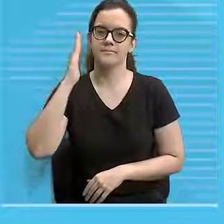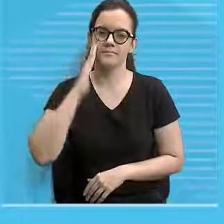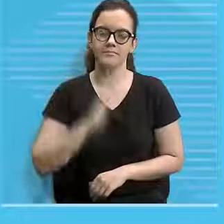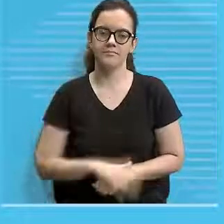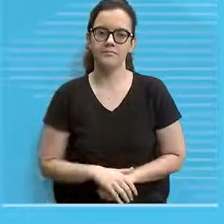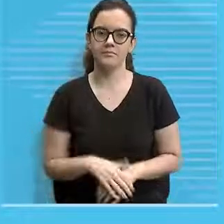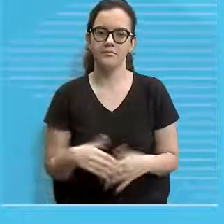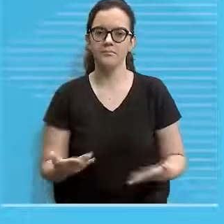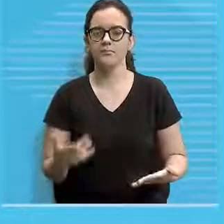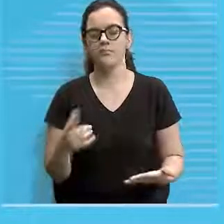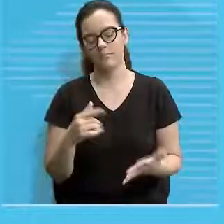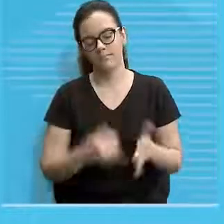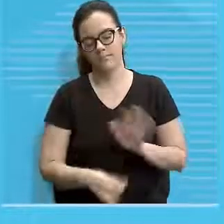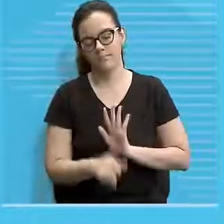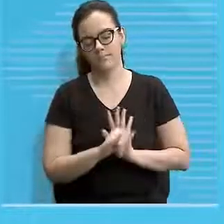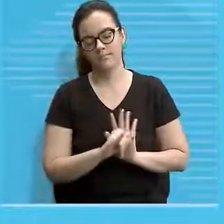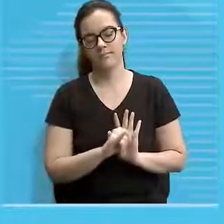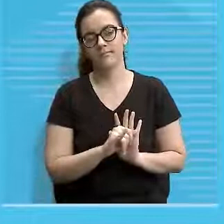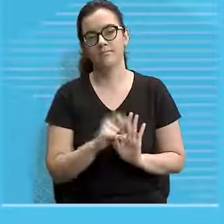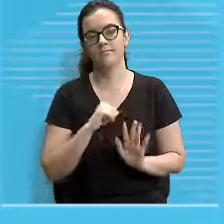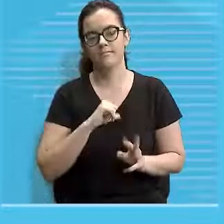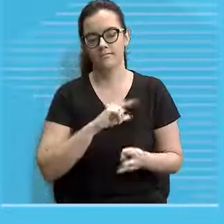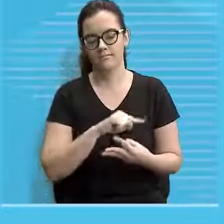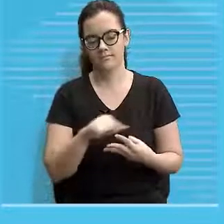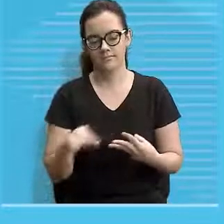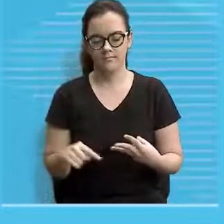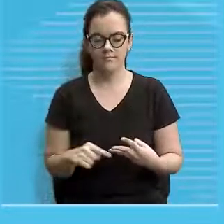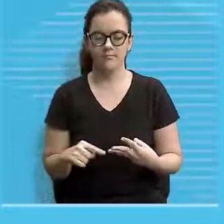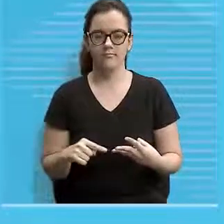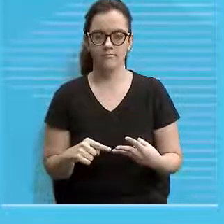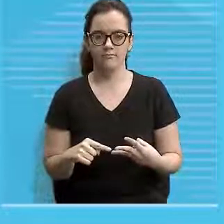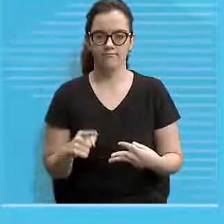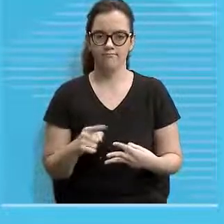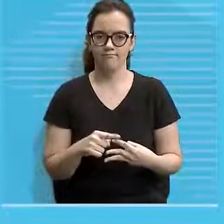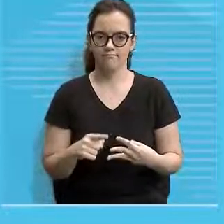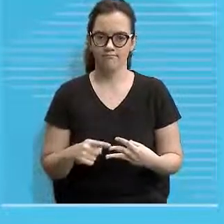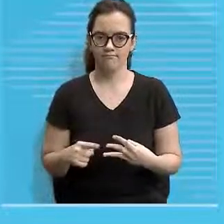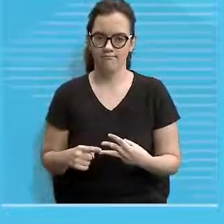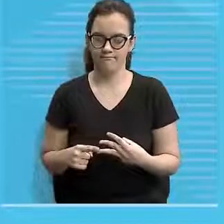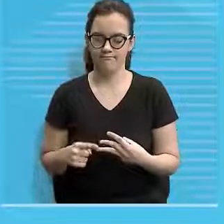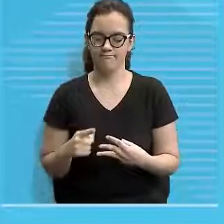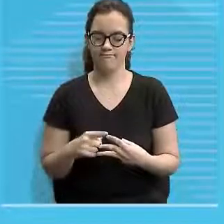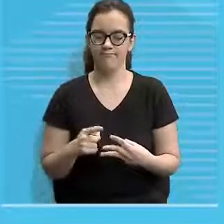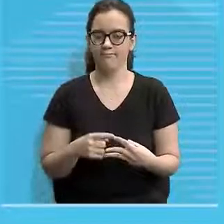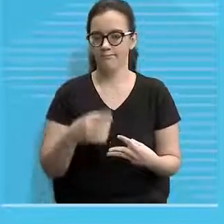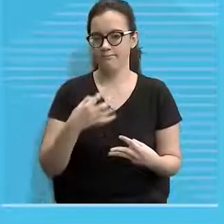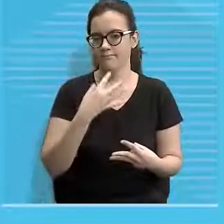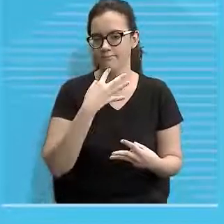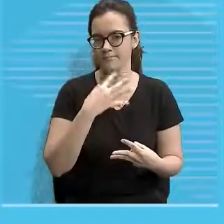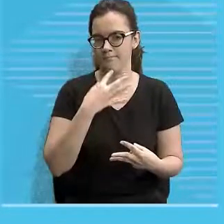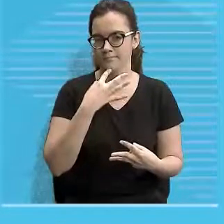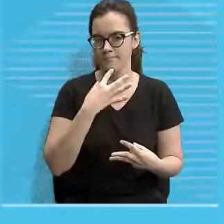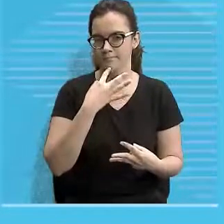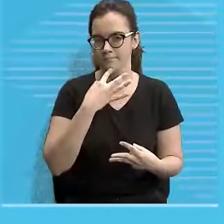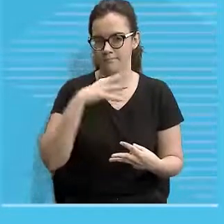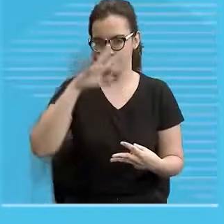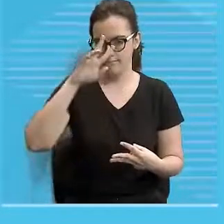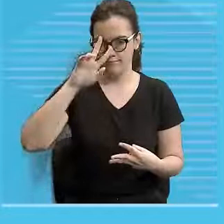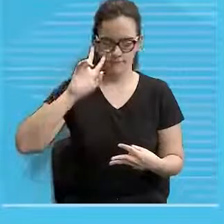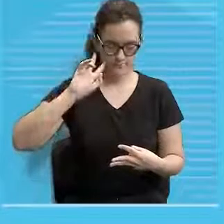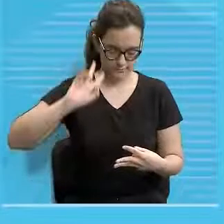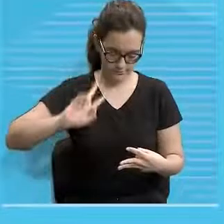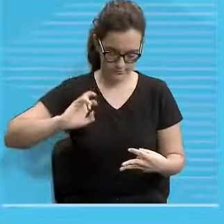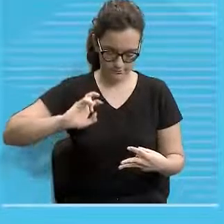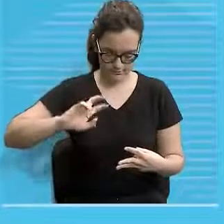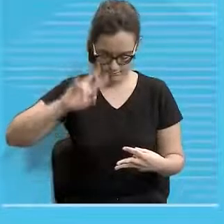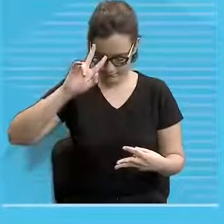três aspectos que estão relacionados. Nós temos o autoconhecimento, em